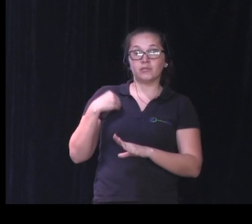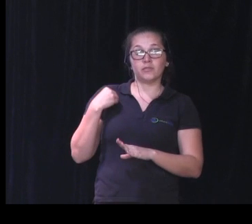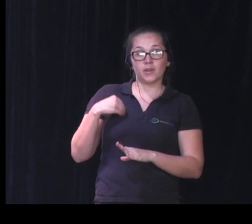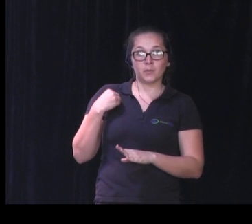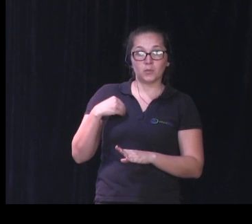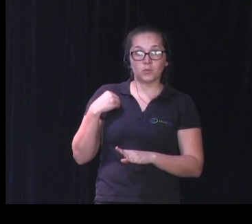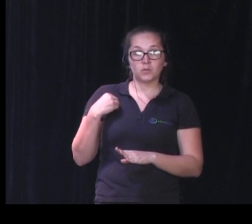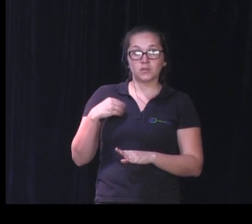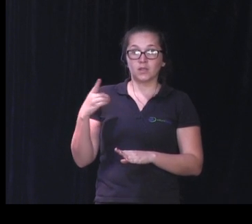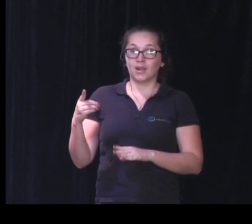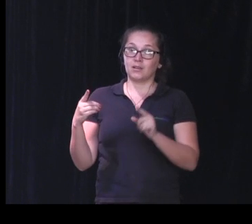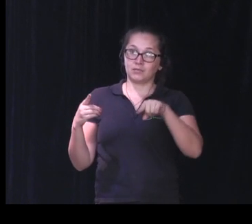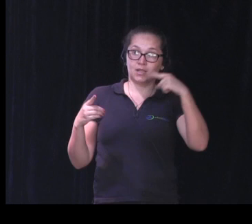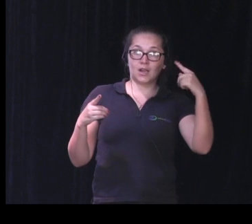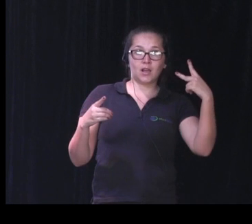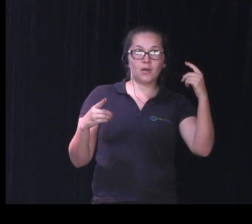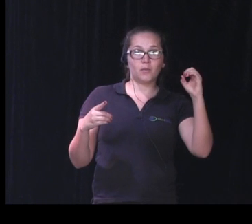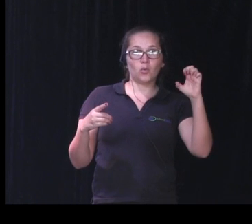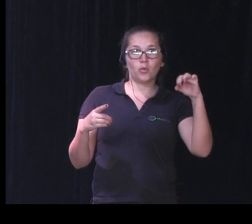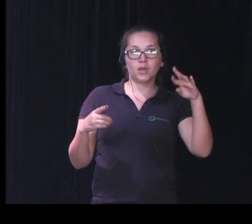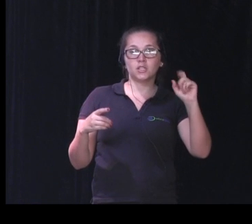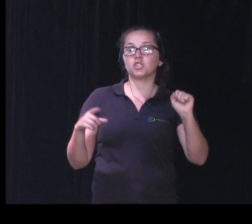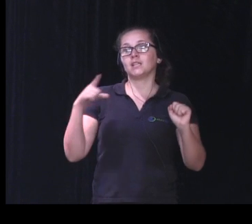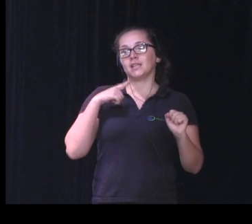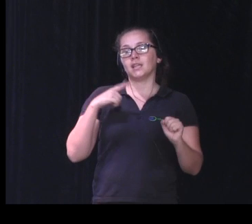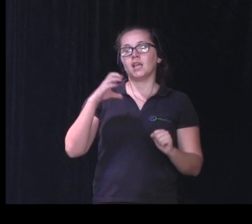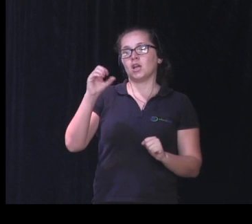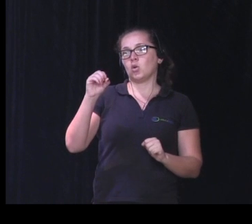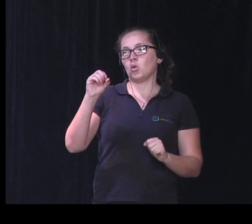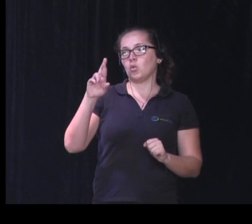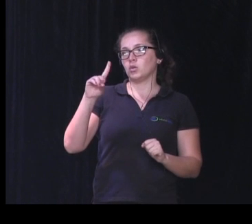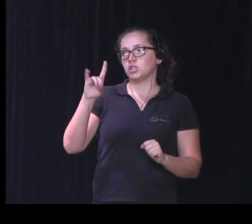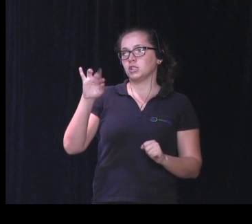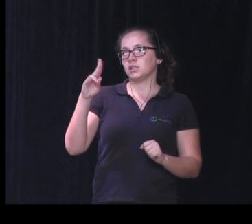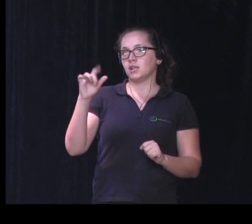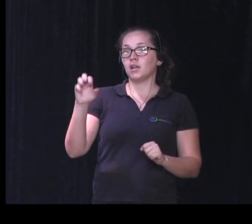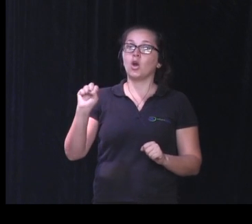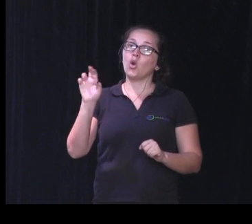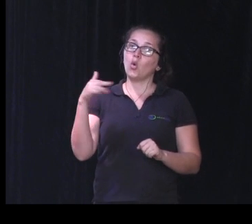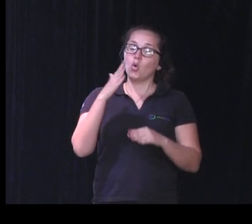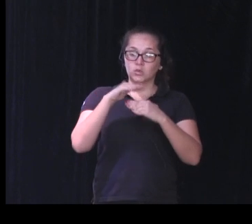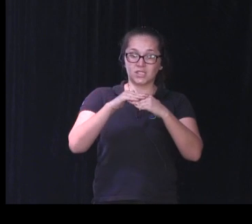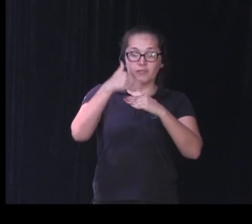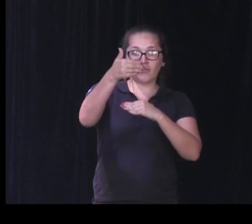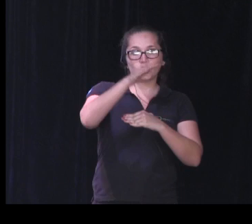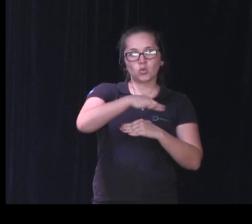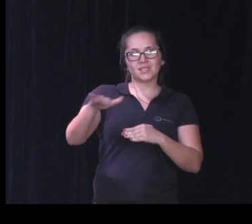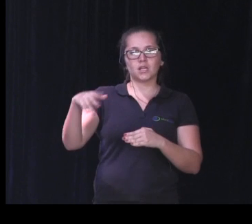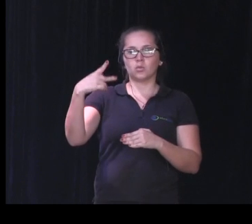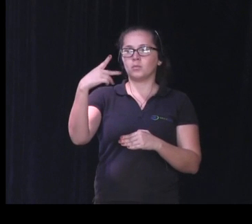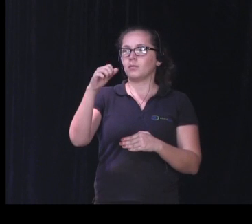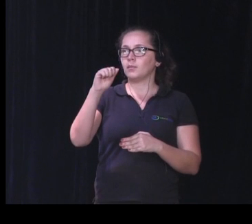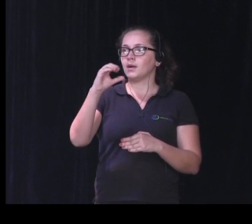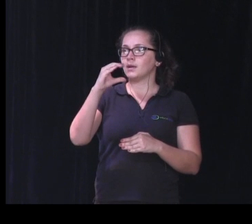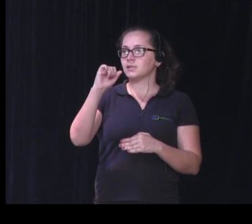Para nós que vivemos ao poente de quem vive a cordilheira, ou de frente